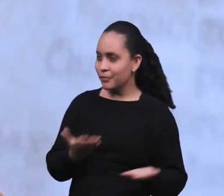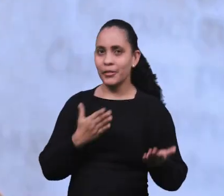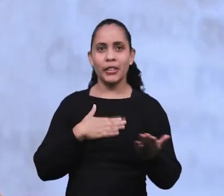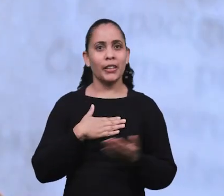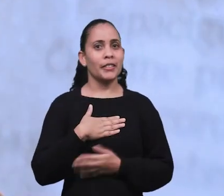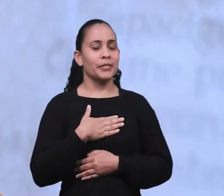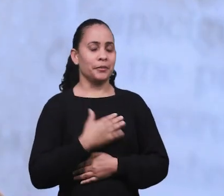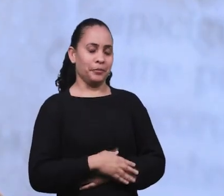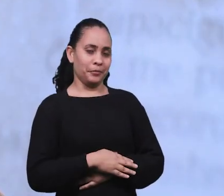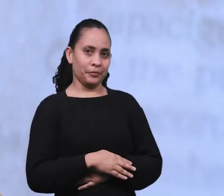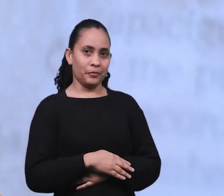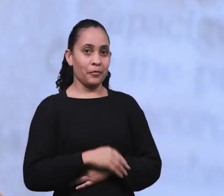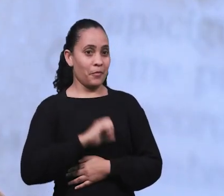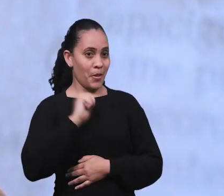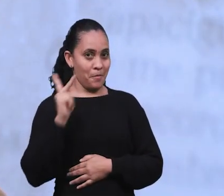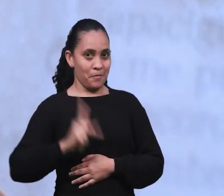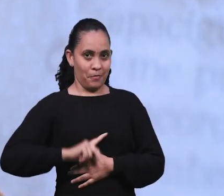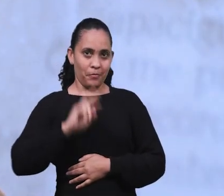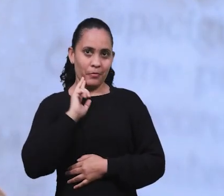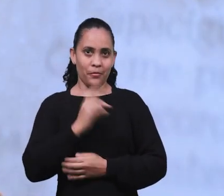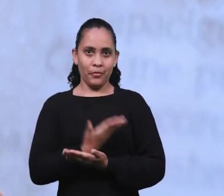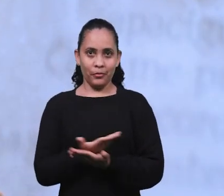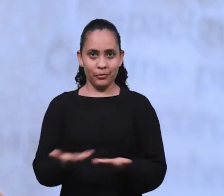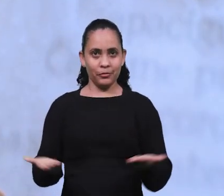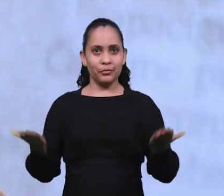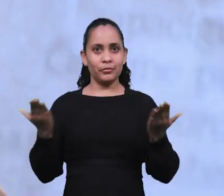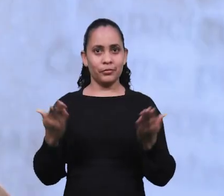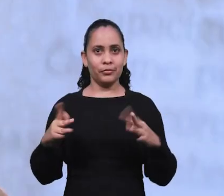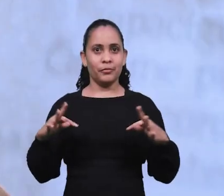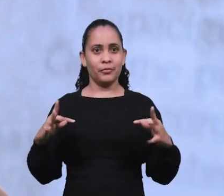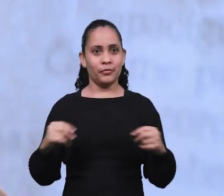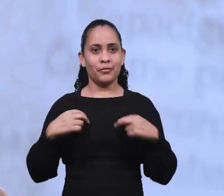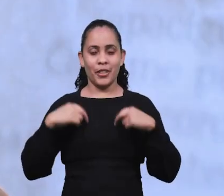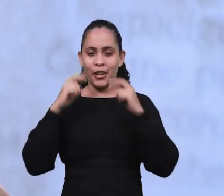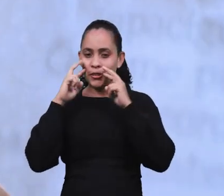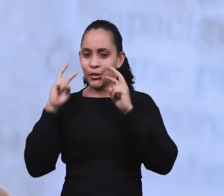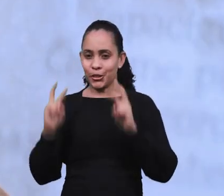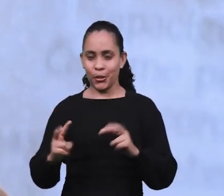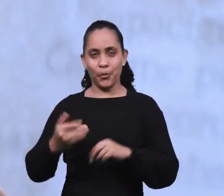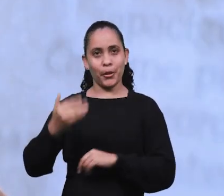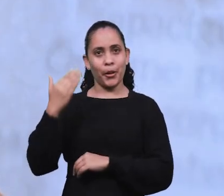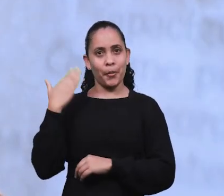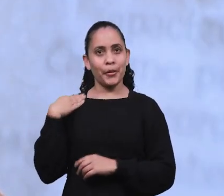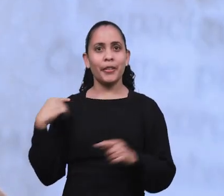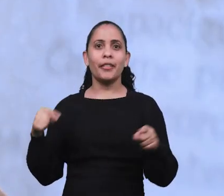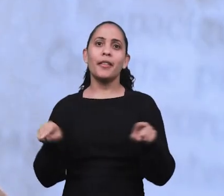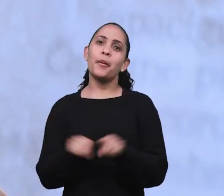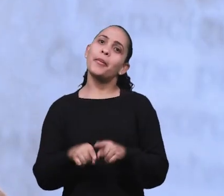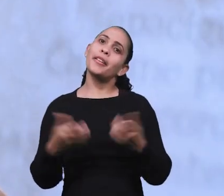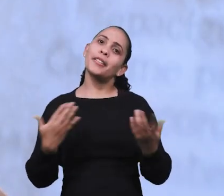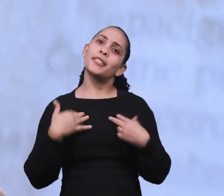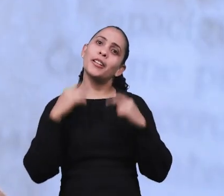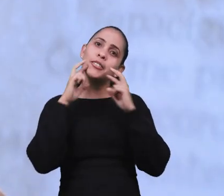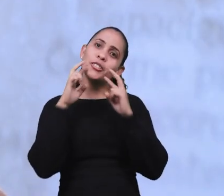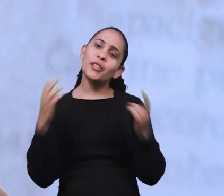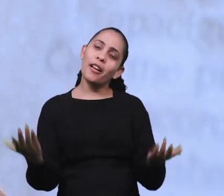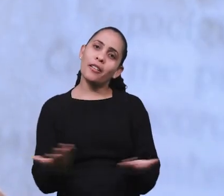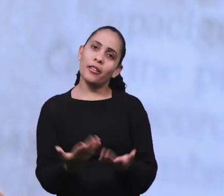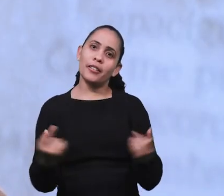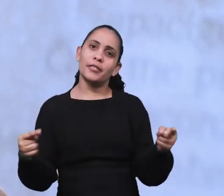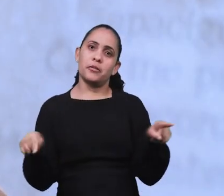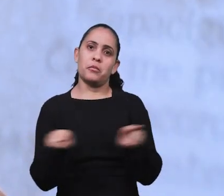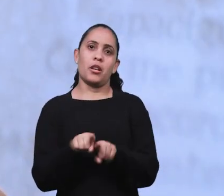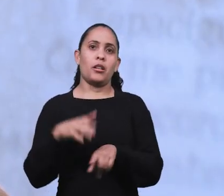Pastor Wallace, paz do Senhor a todos aqueles que já assistiram o programa anterior e os que estão assistindo esse também, porque